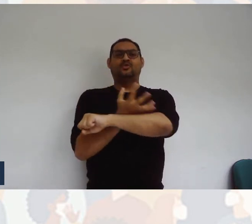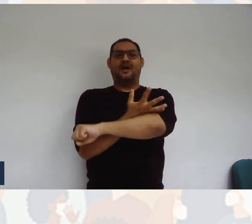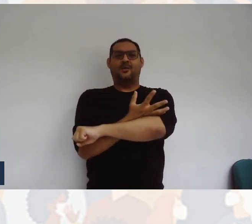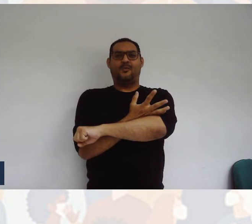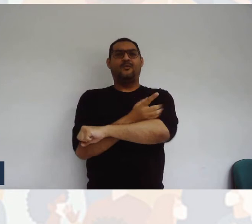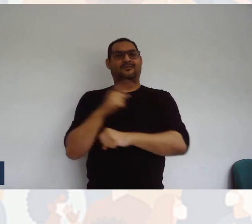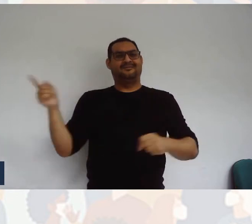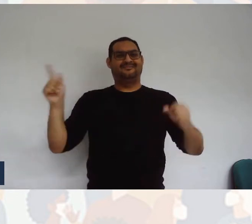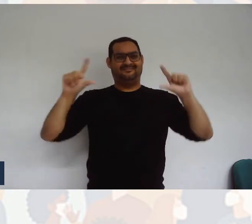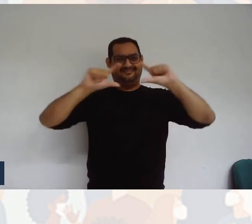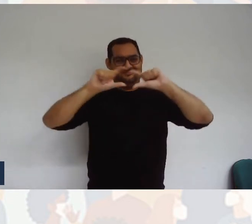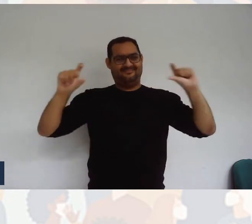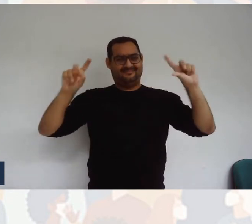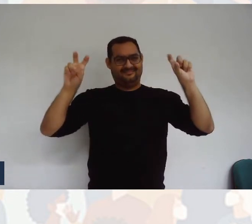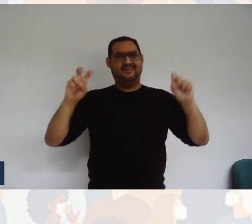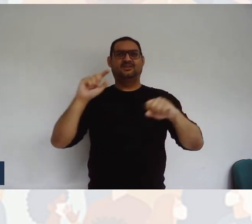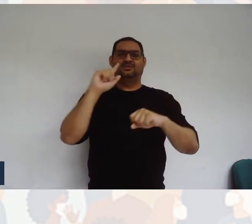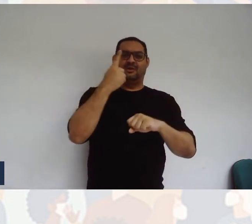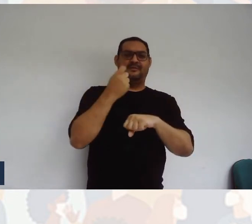Então,